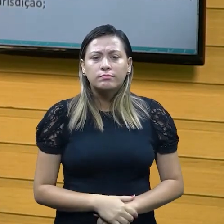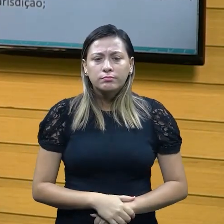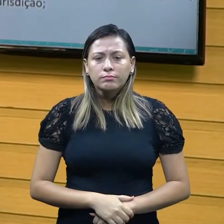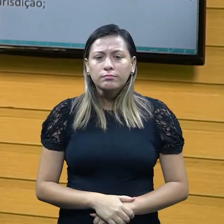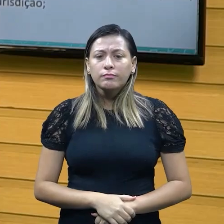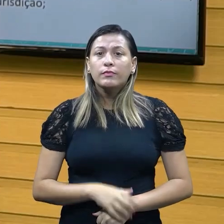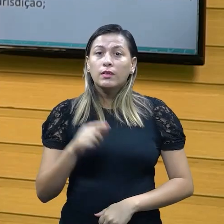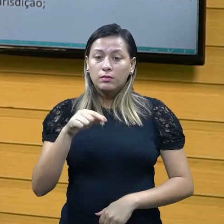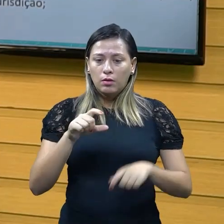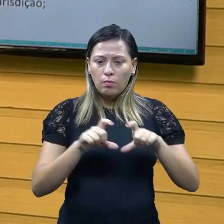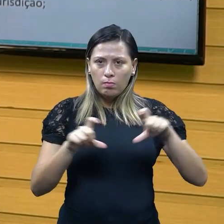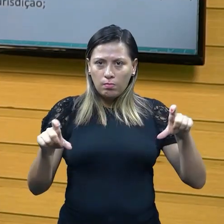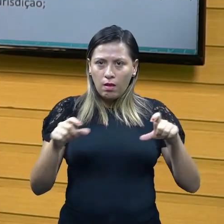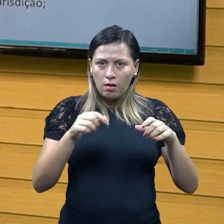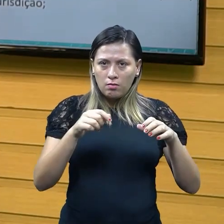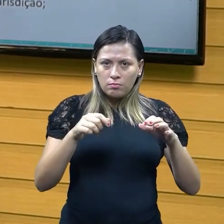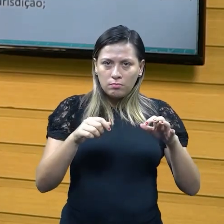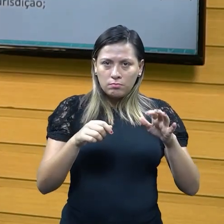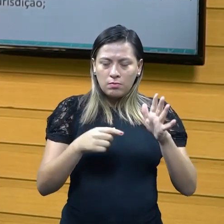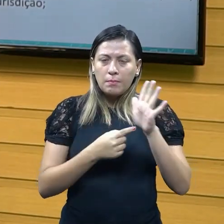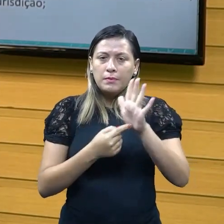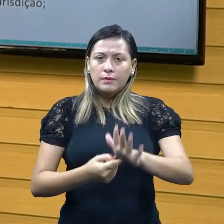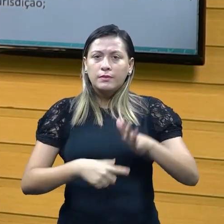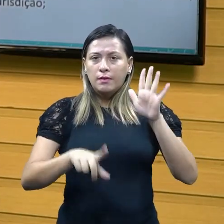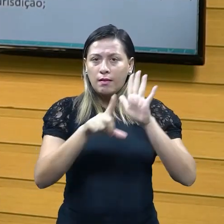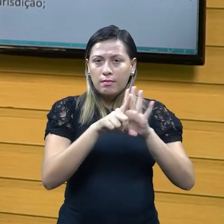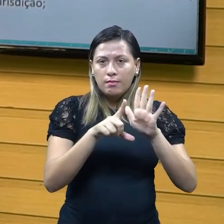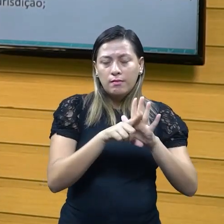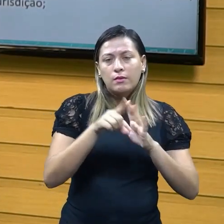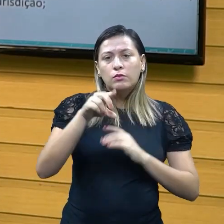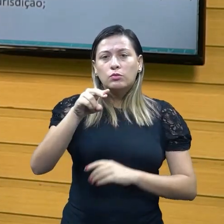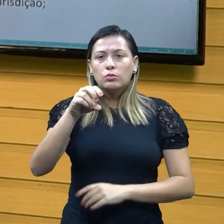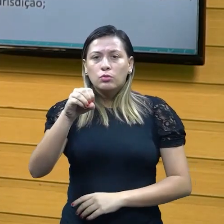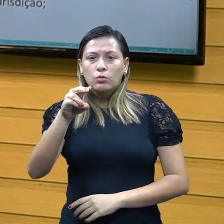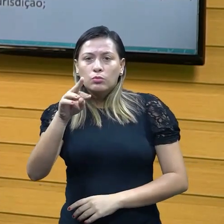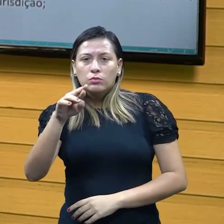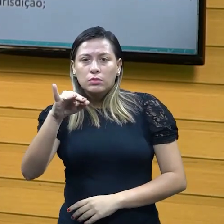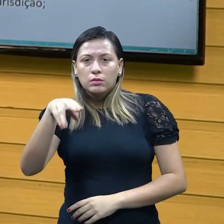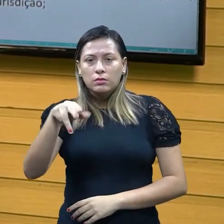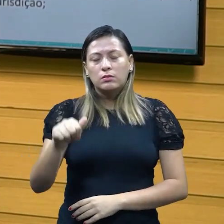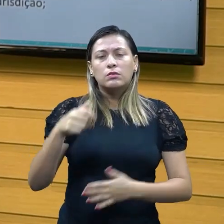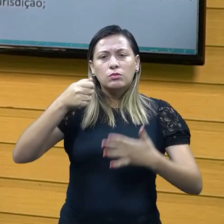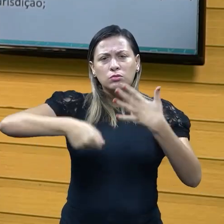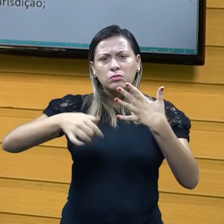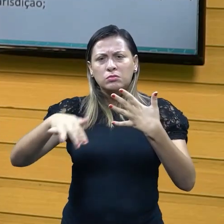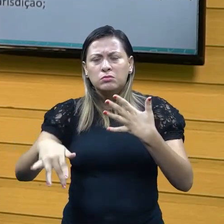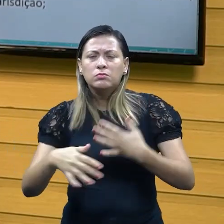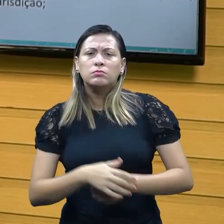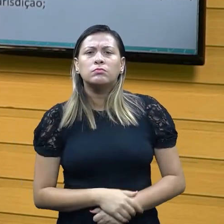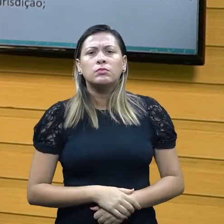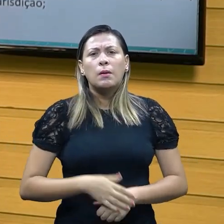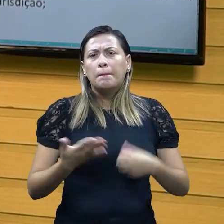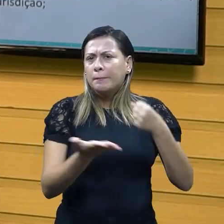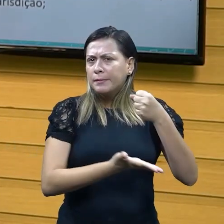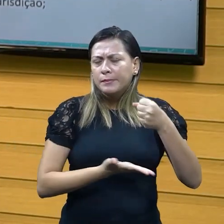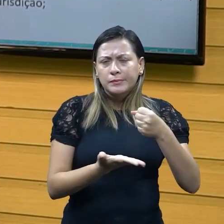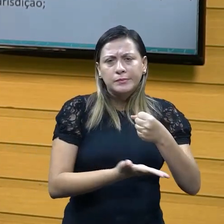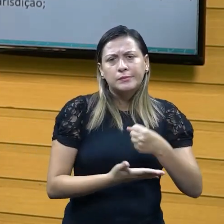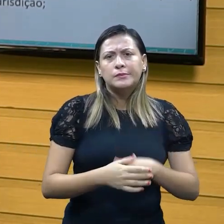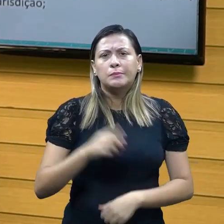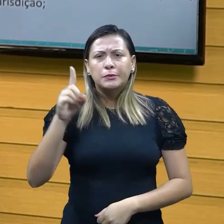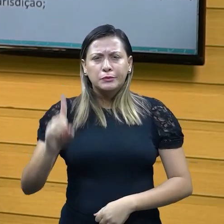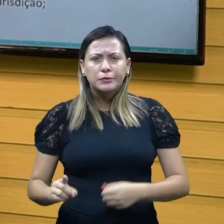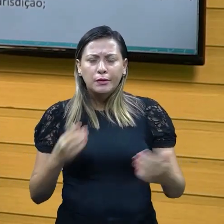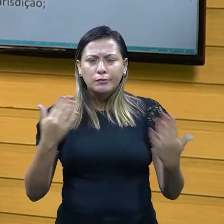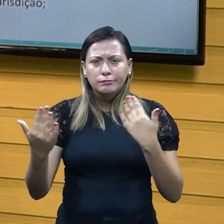coloca a lei propriamente dita, doutrina, jurisprudência, princípios, né? Direito comparado,